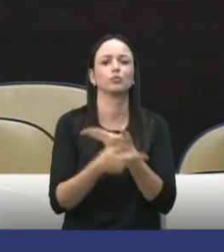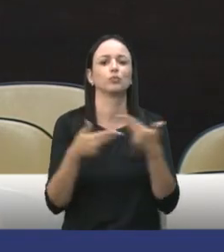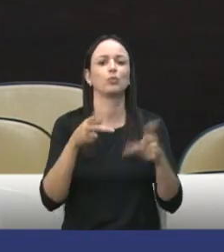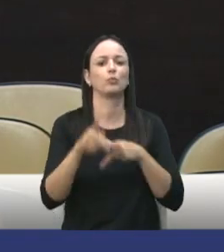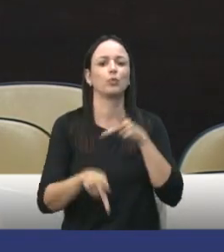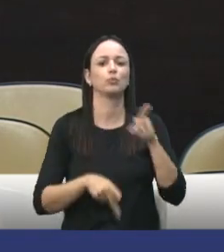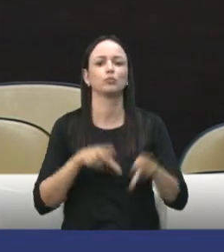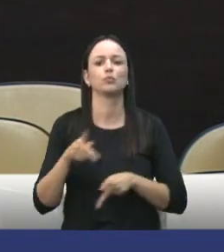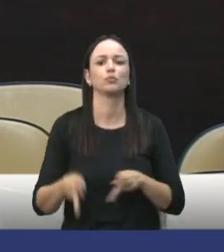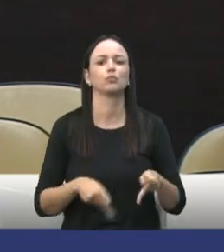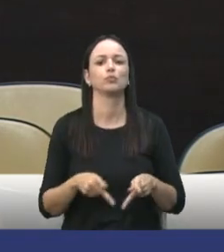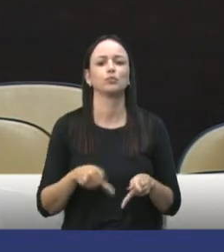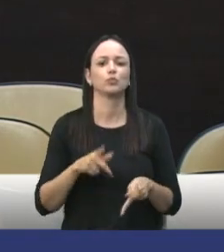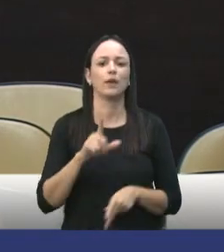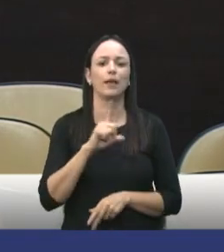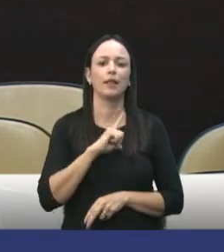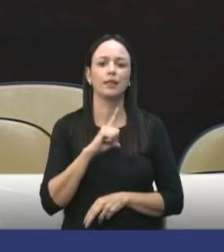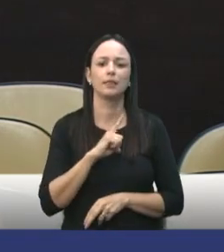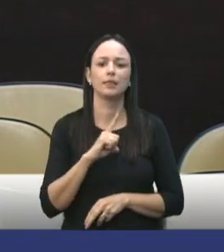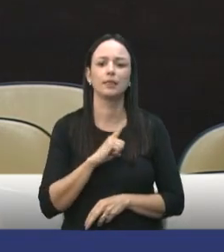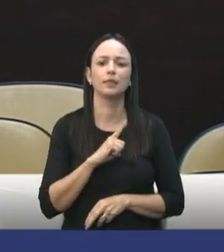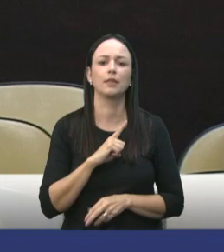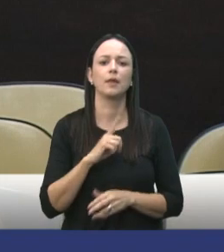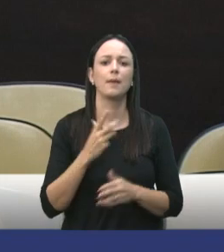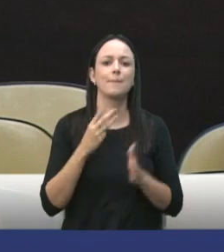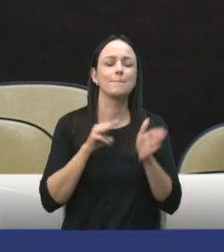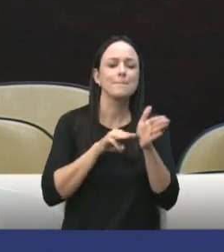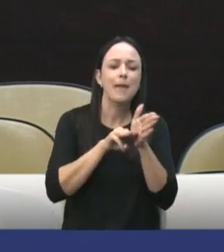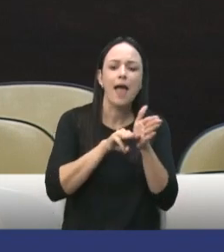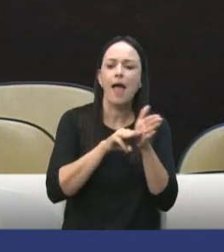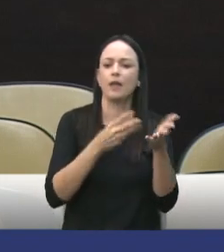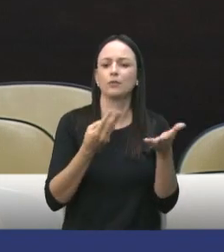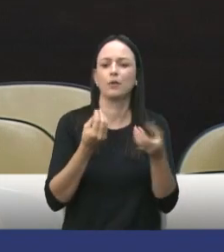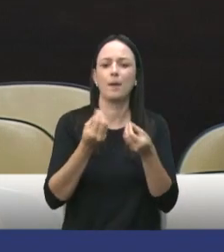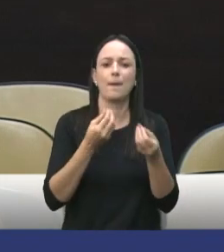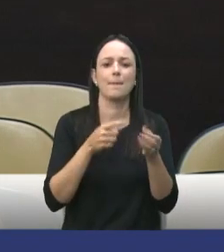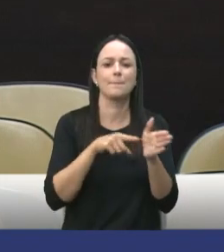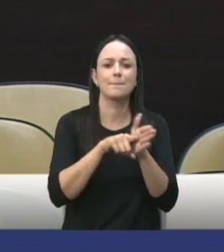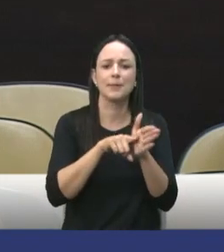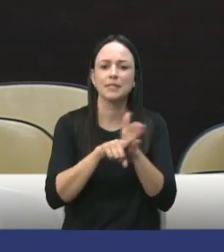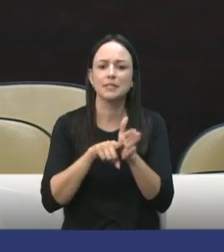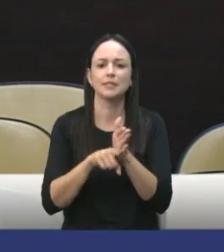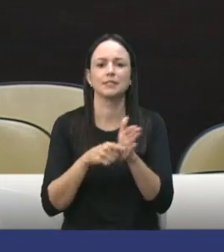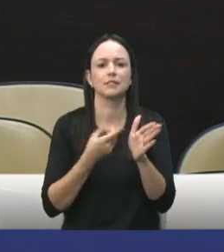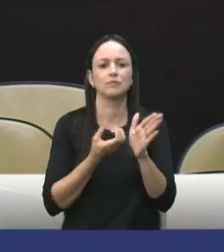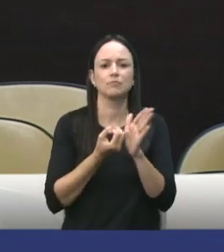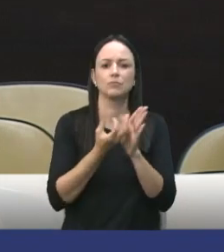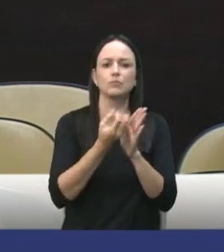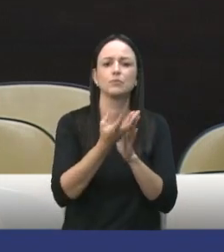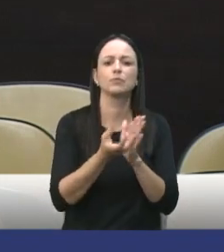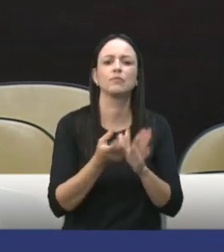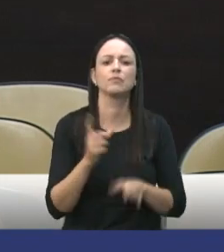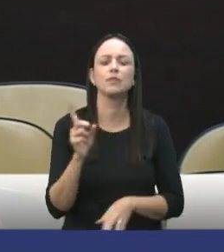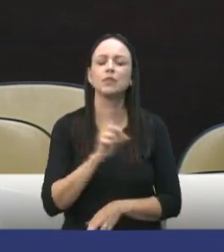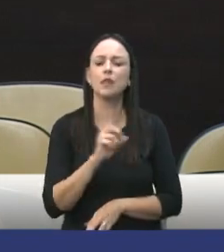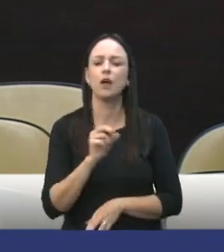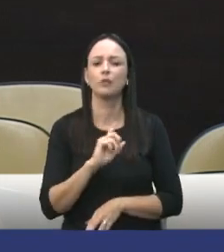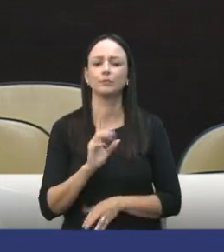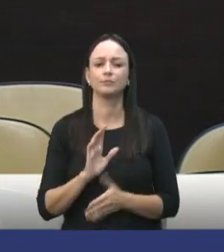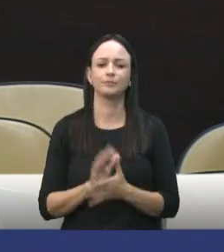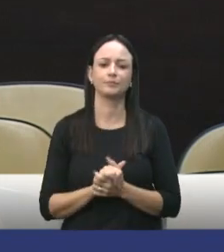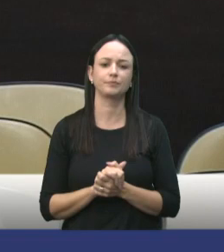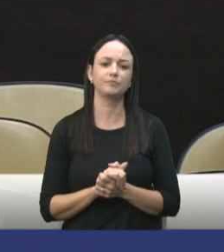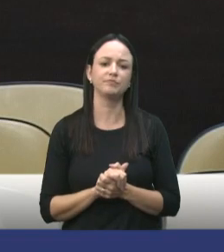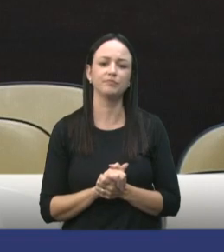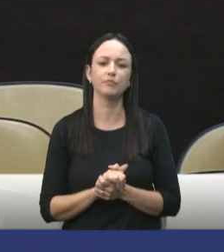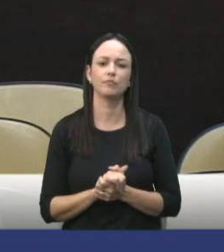população, à população? Existe algum método de pesquisa, de coleta de dados, de informação, para que não seja feito